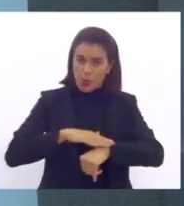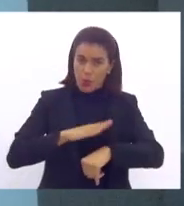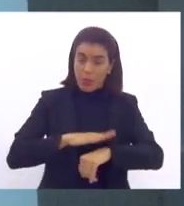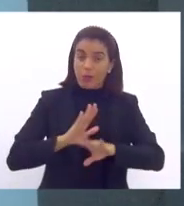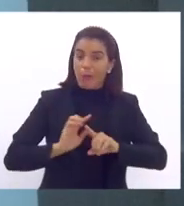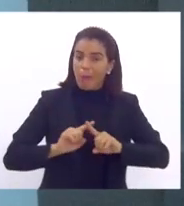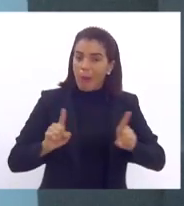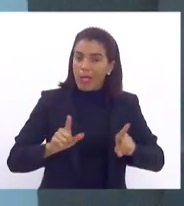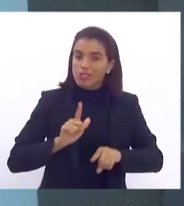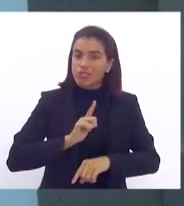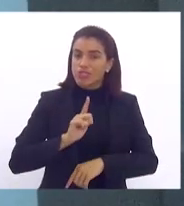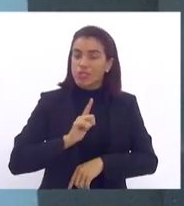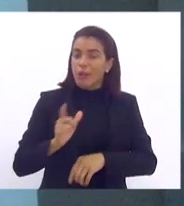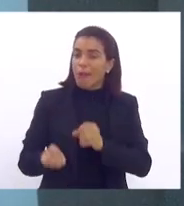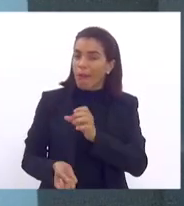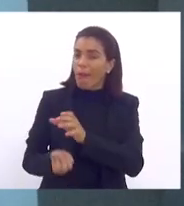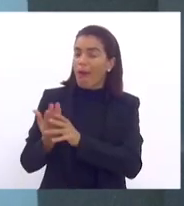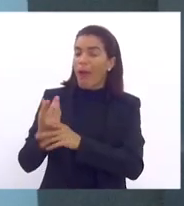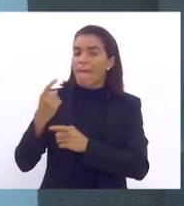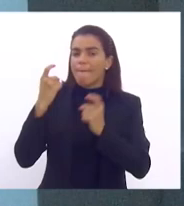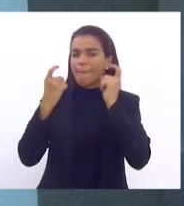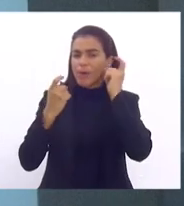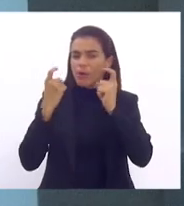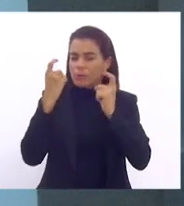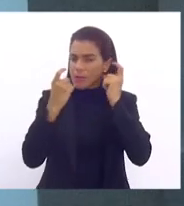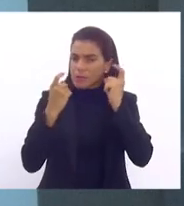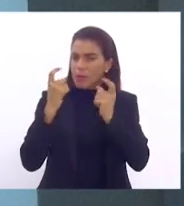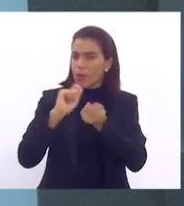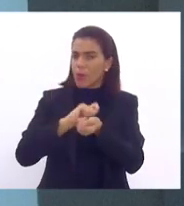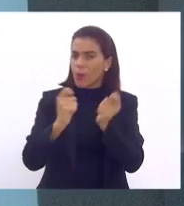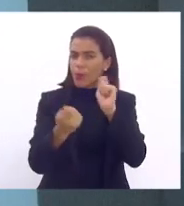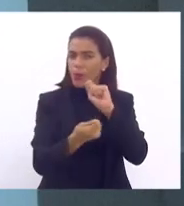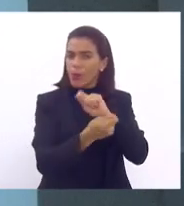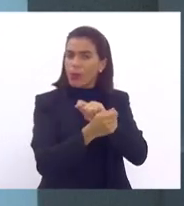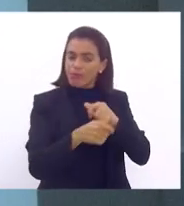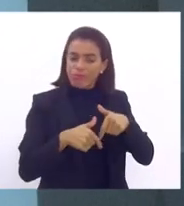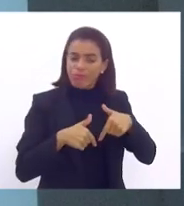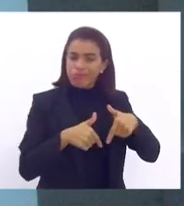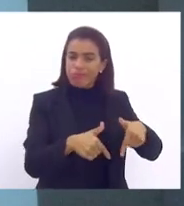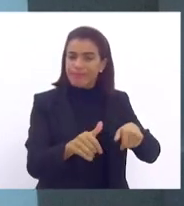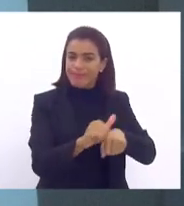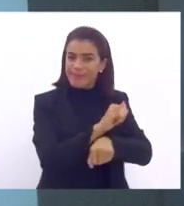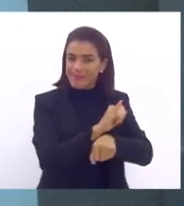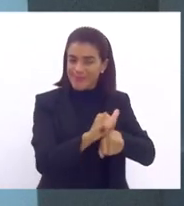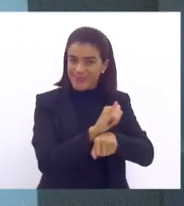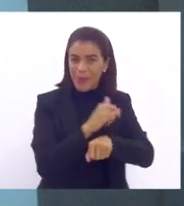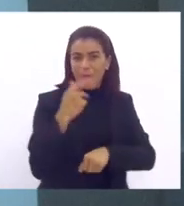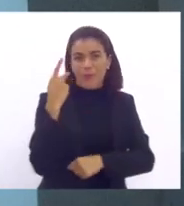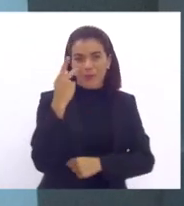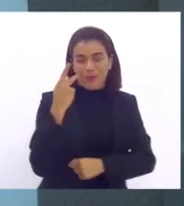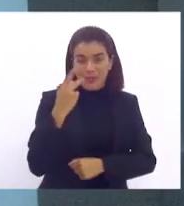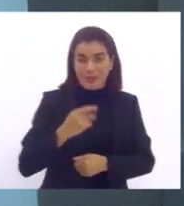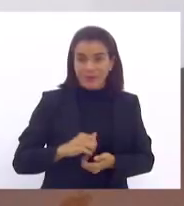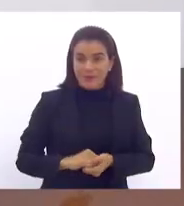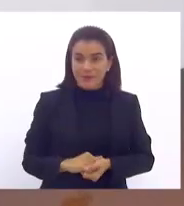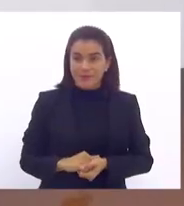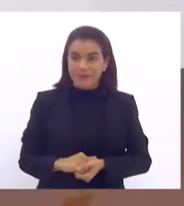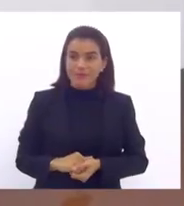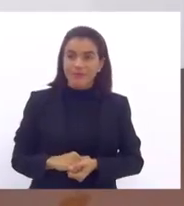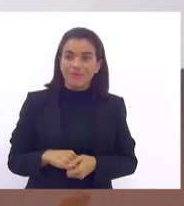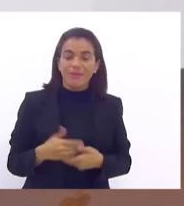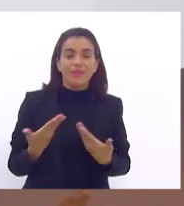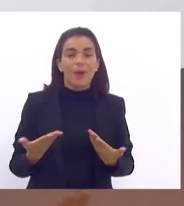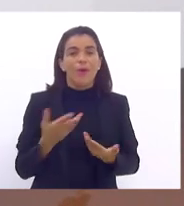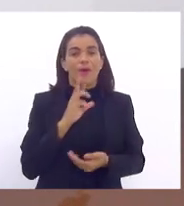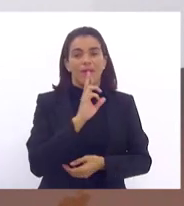que imediatamente surgiu a preocupação com essa com a adoção desse tipo de medida alcançar os políticos né então Eh em